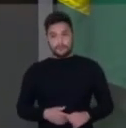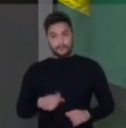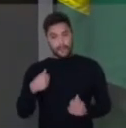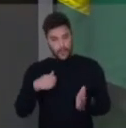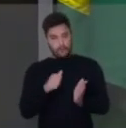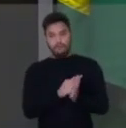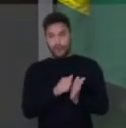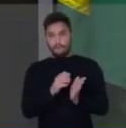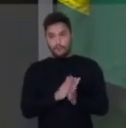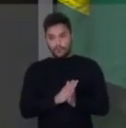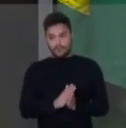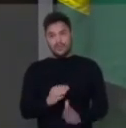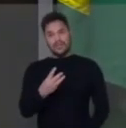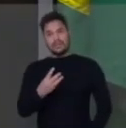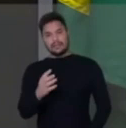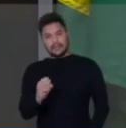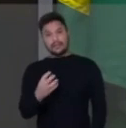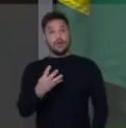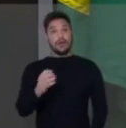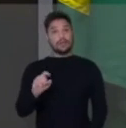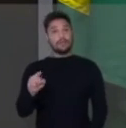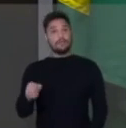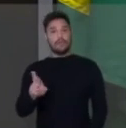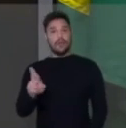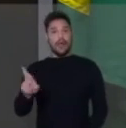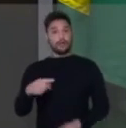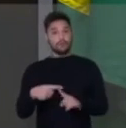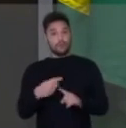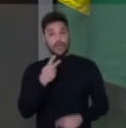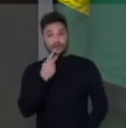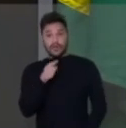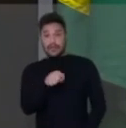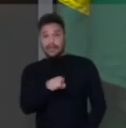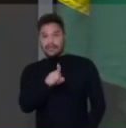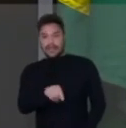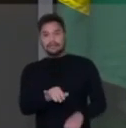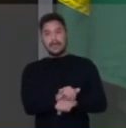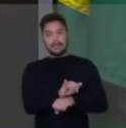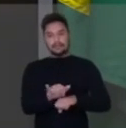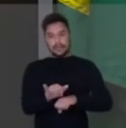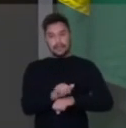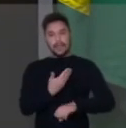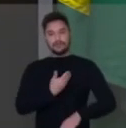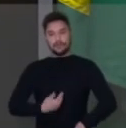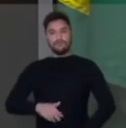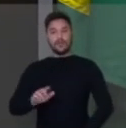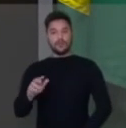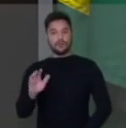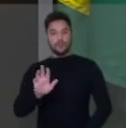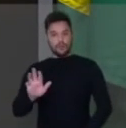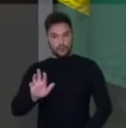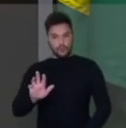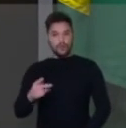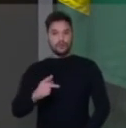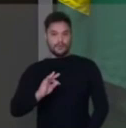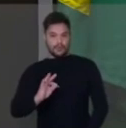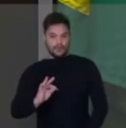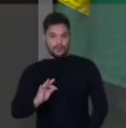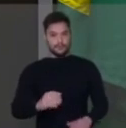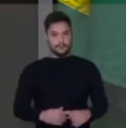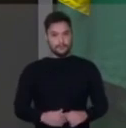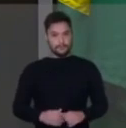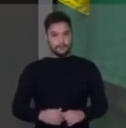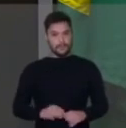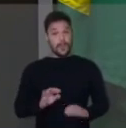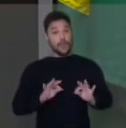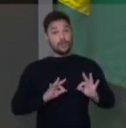aí, talvez de 30, 40 mil reais, porque eu disse que esse era o plano de fato do governo Lula, do governo PT. A gente percebe que todos os